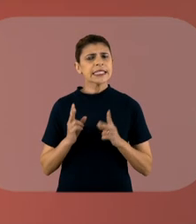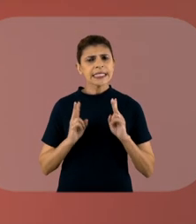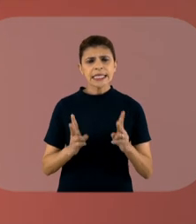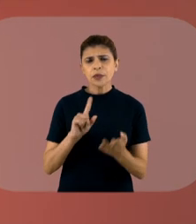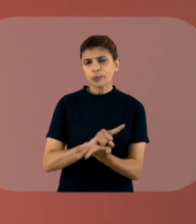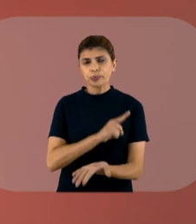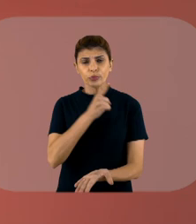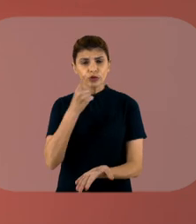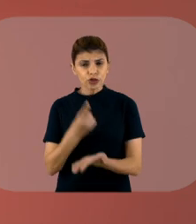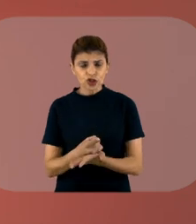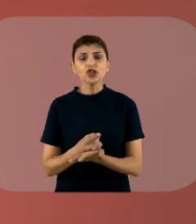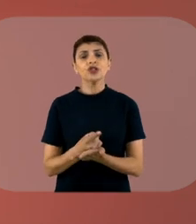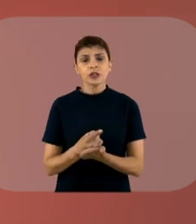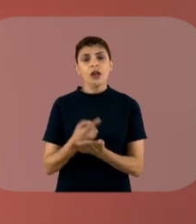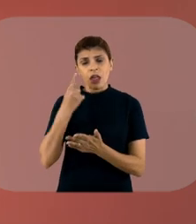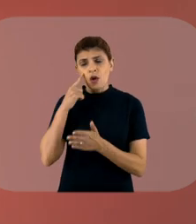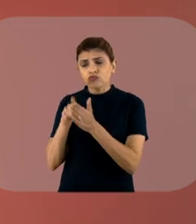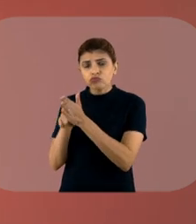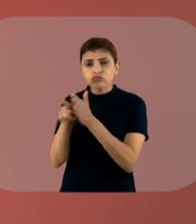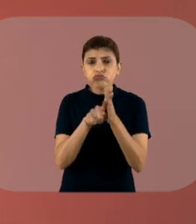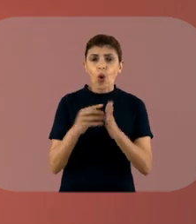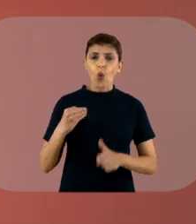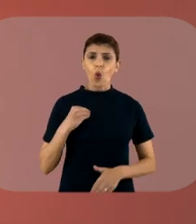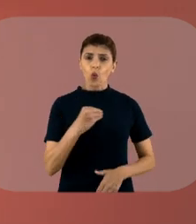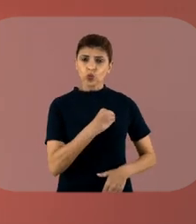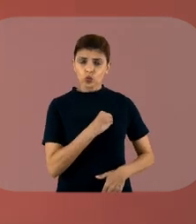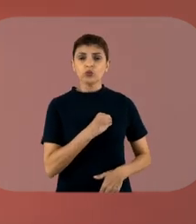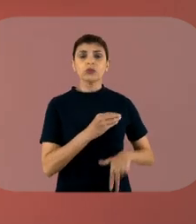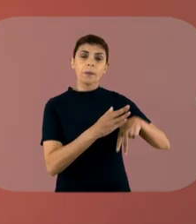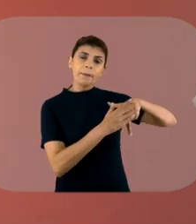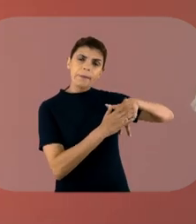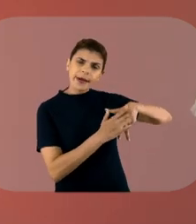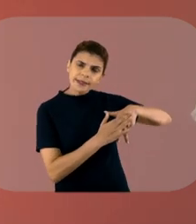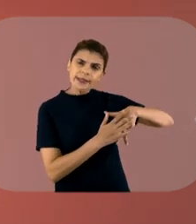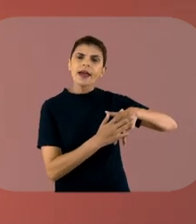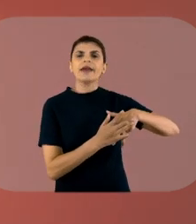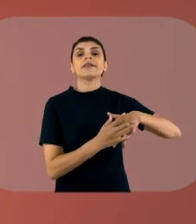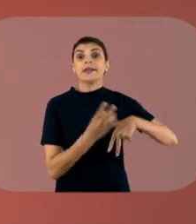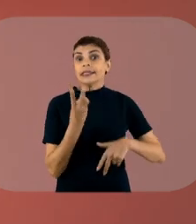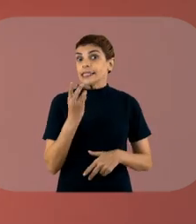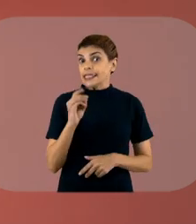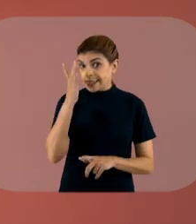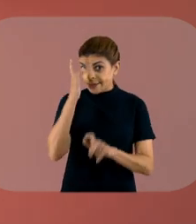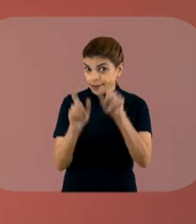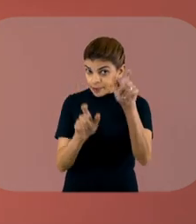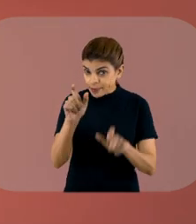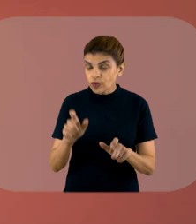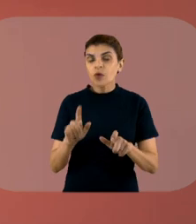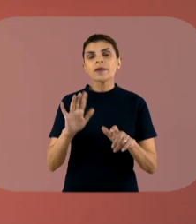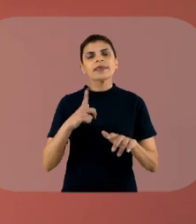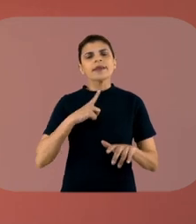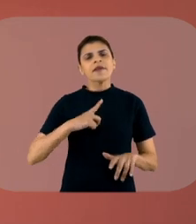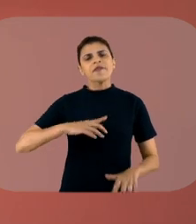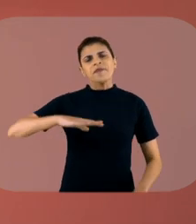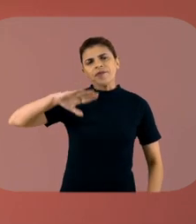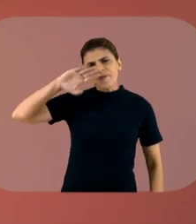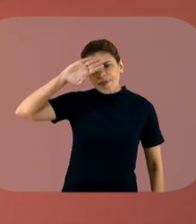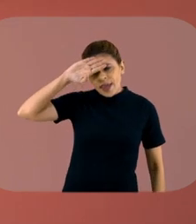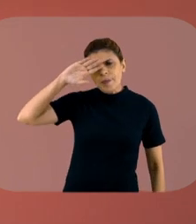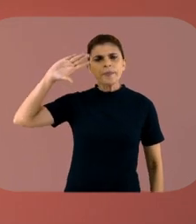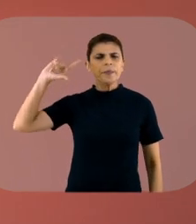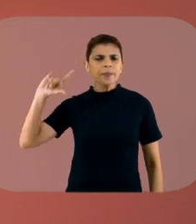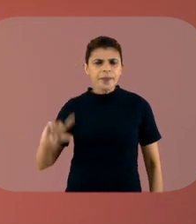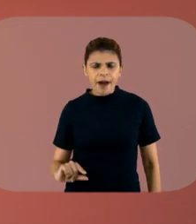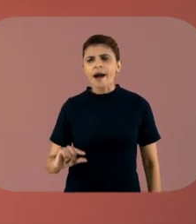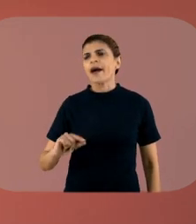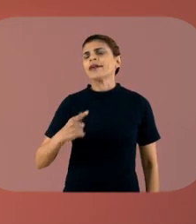eu recebo umas 30 Consultas por dia de gente que tá com espirro um pouquinho de tosse uma febrícula isso